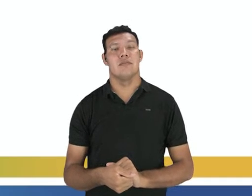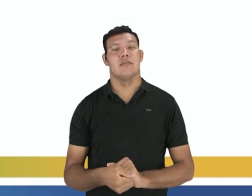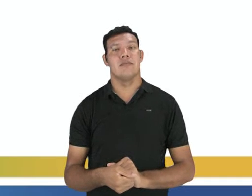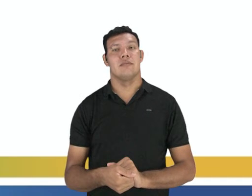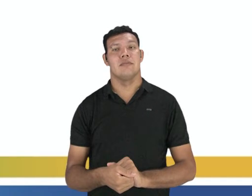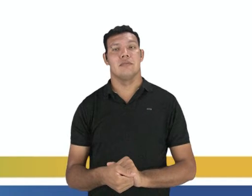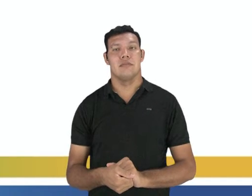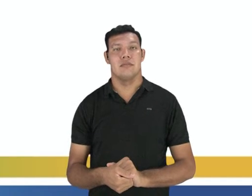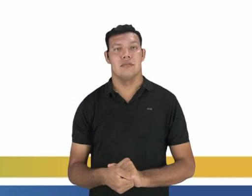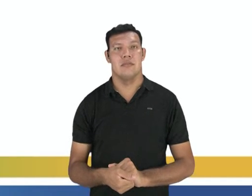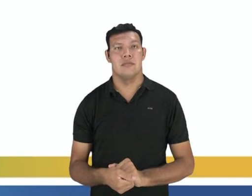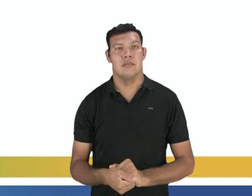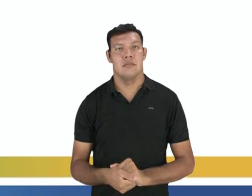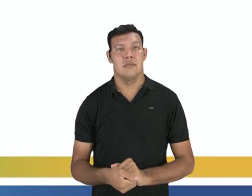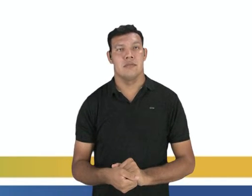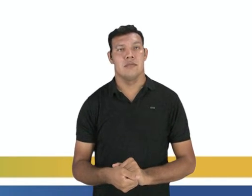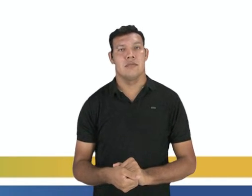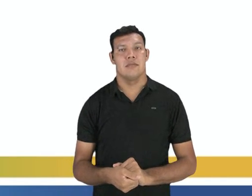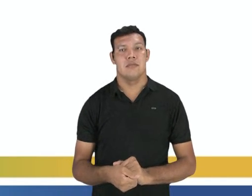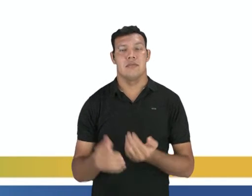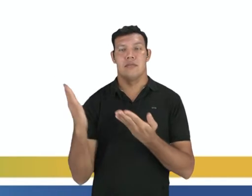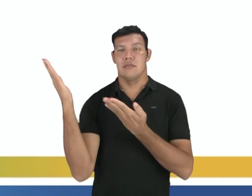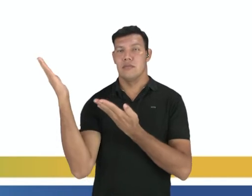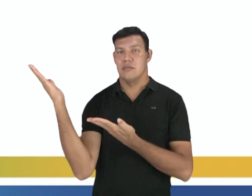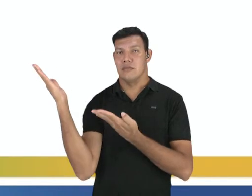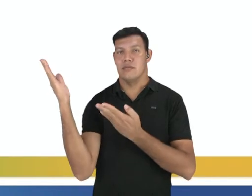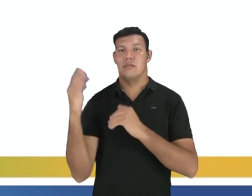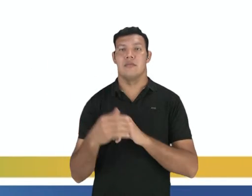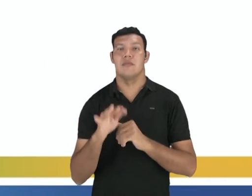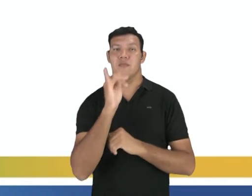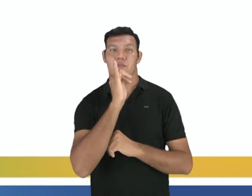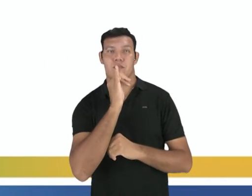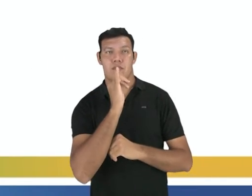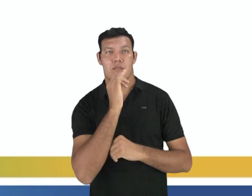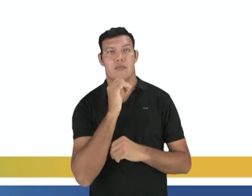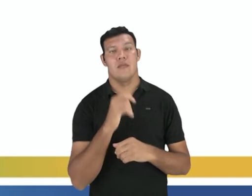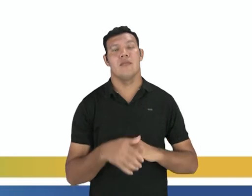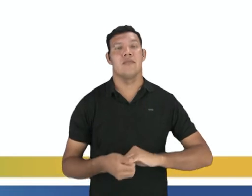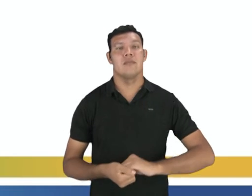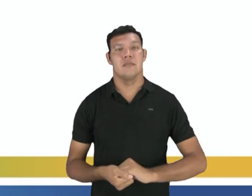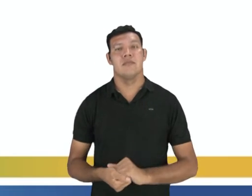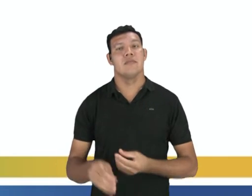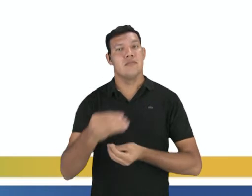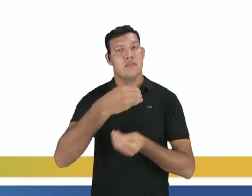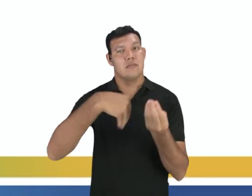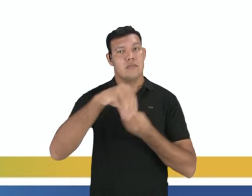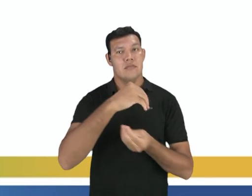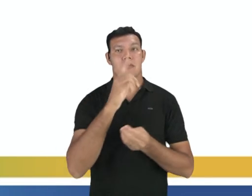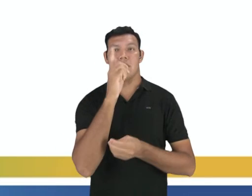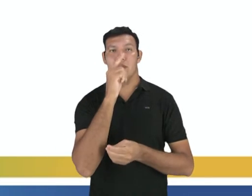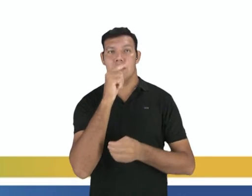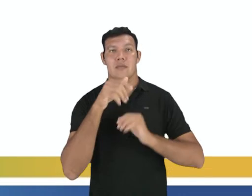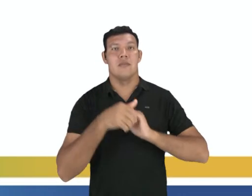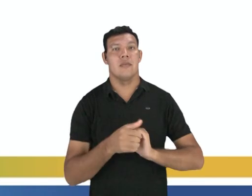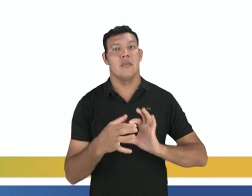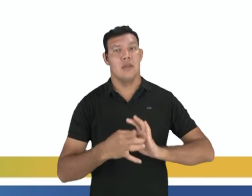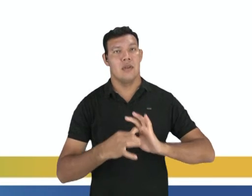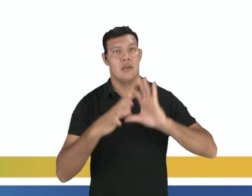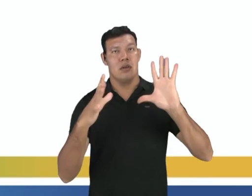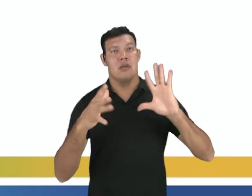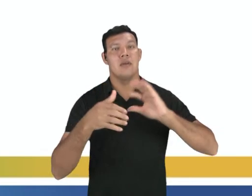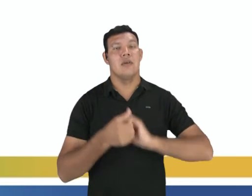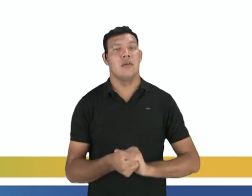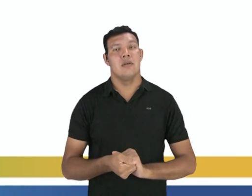E a ionização do ácido H2SO4, da mesma forma, em meio aquoso, vai liberar cátion e